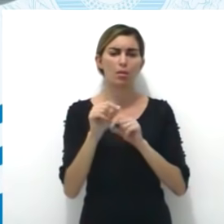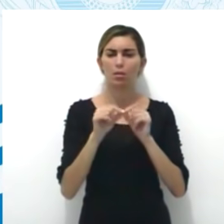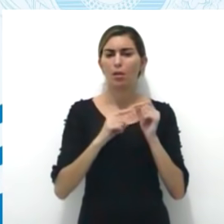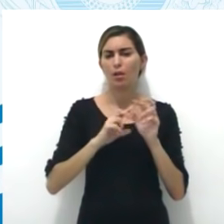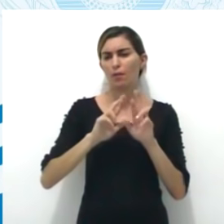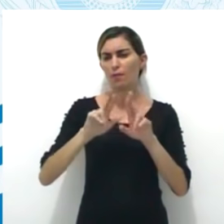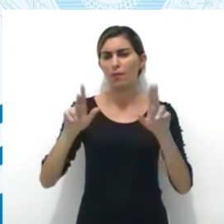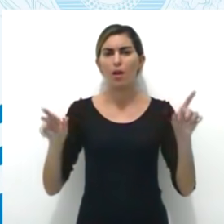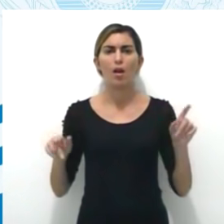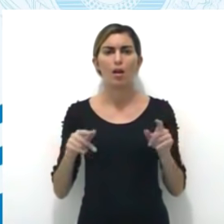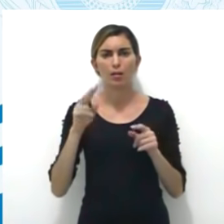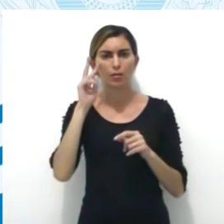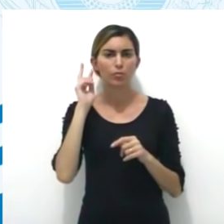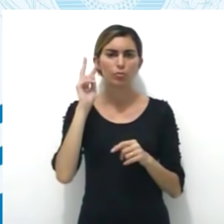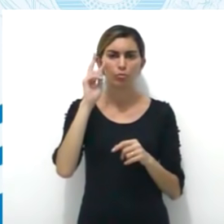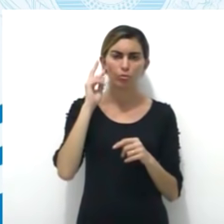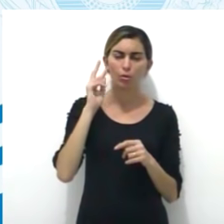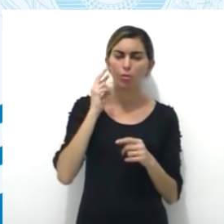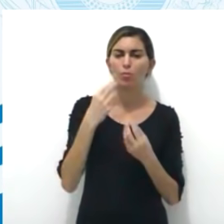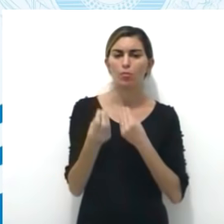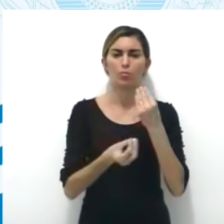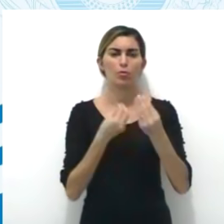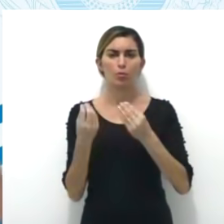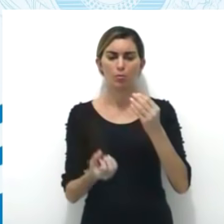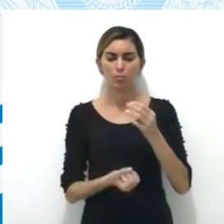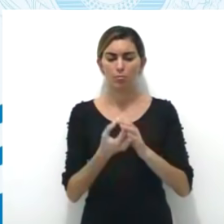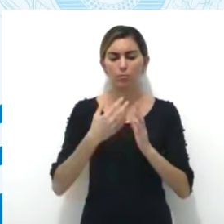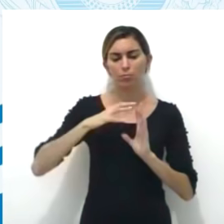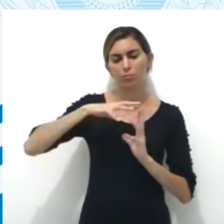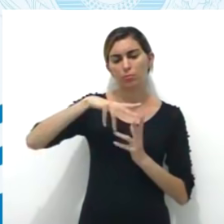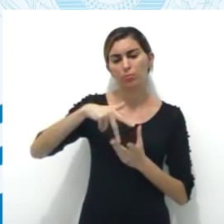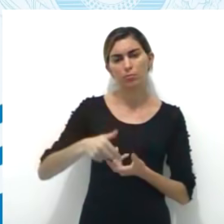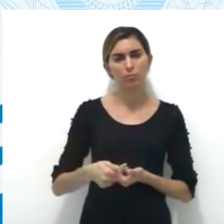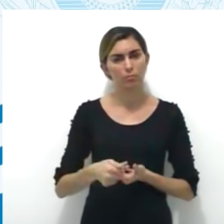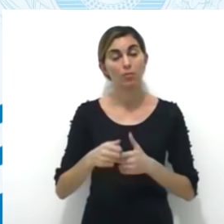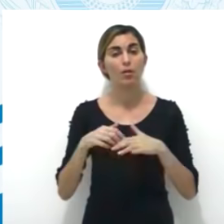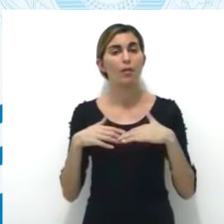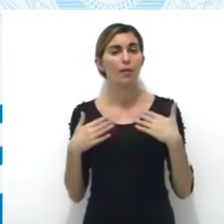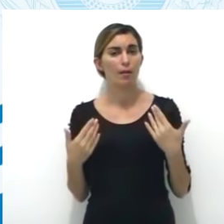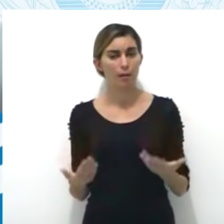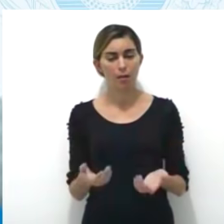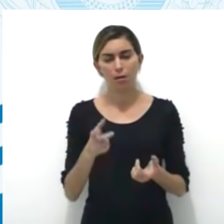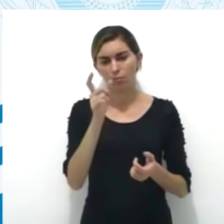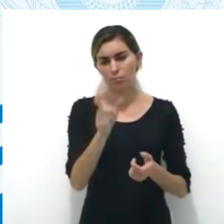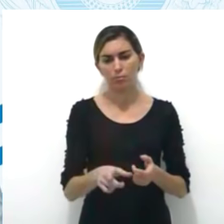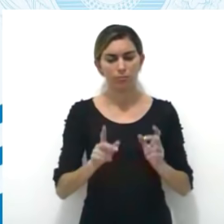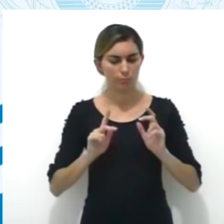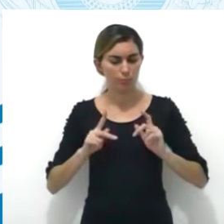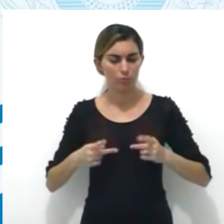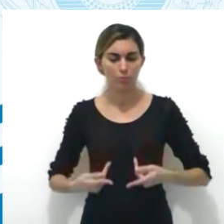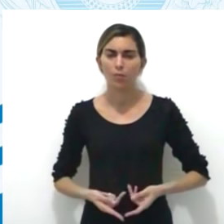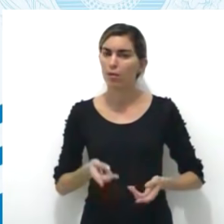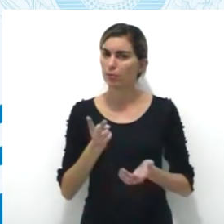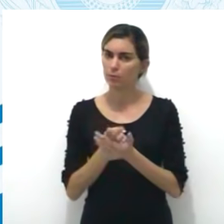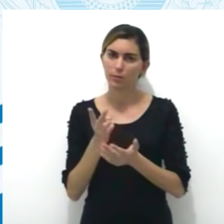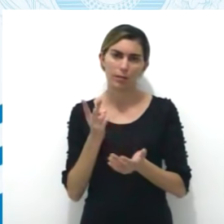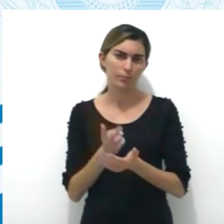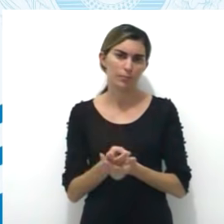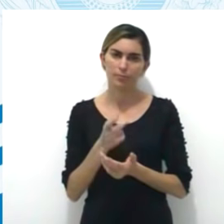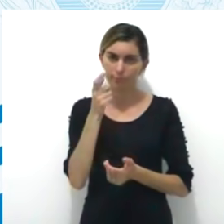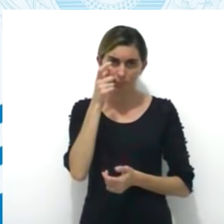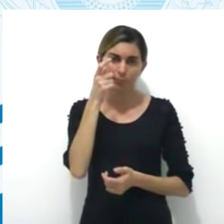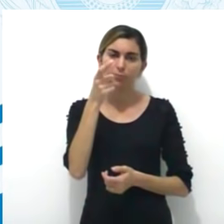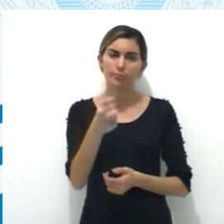tem várias versões sobre a origem da Terra. Ah, o ser humano sempre teve